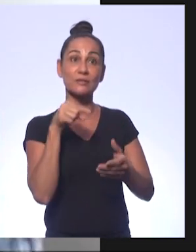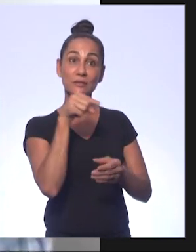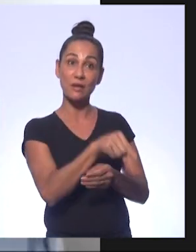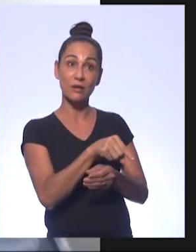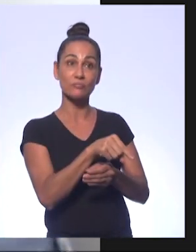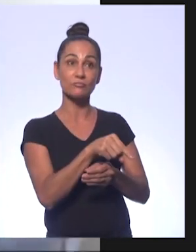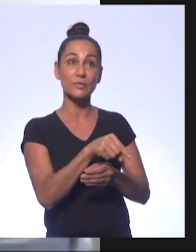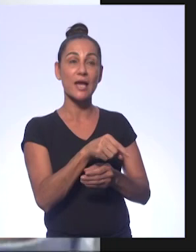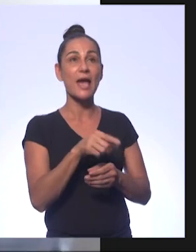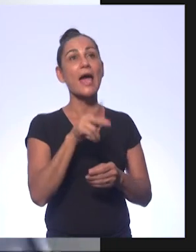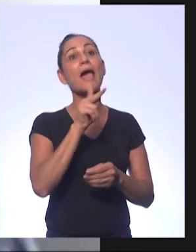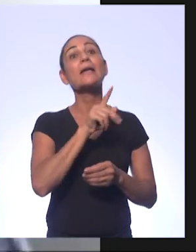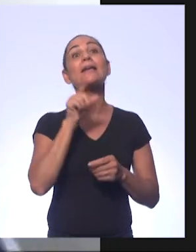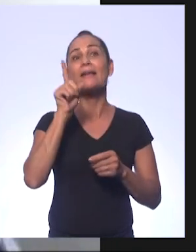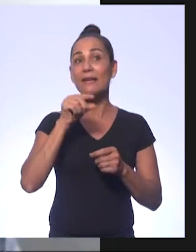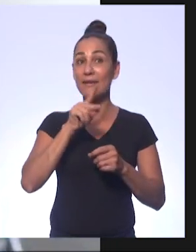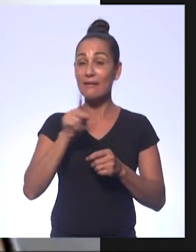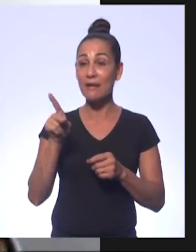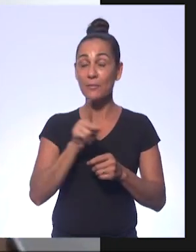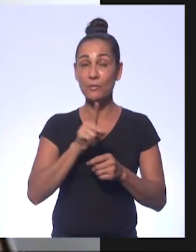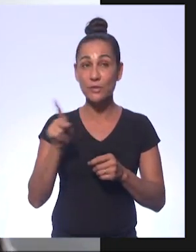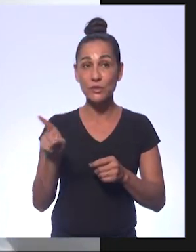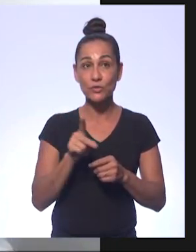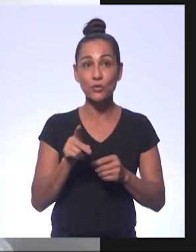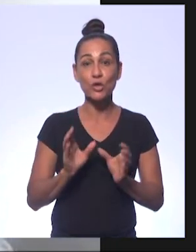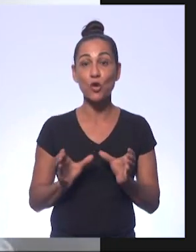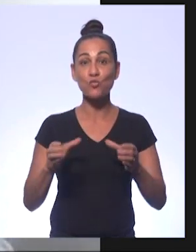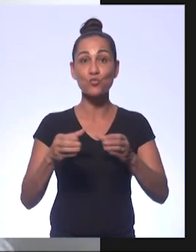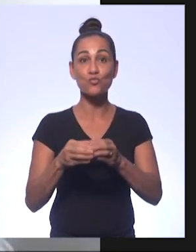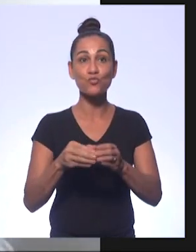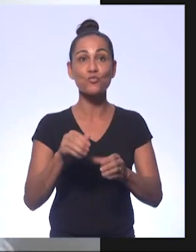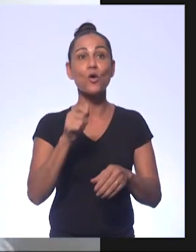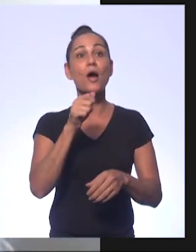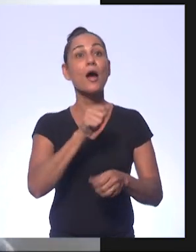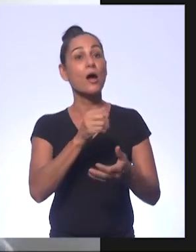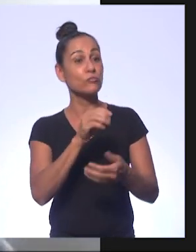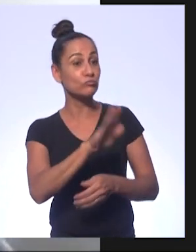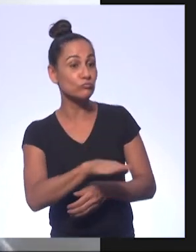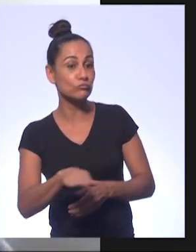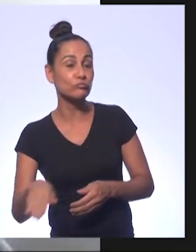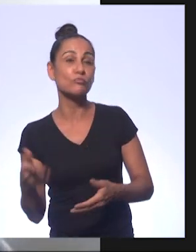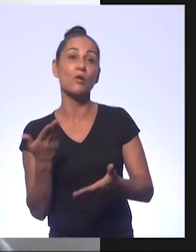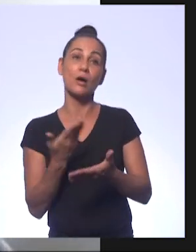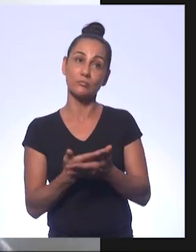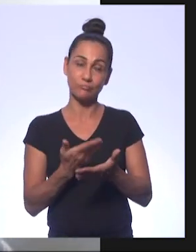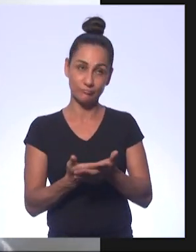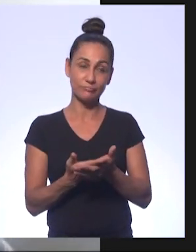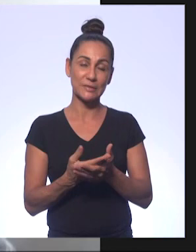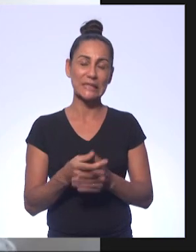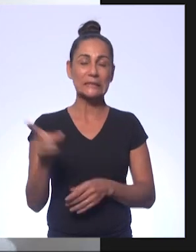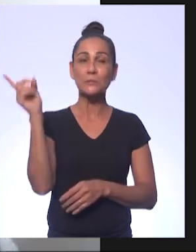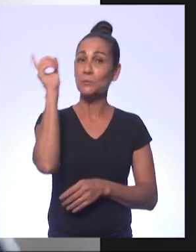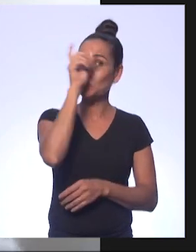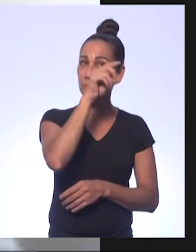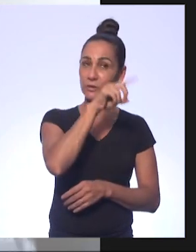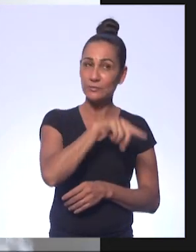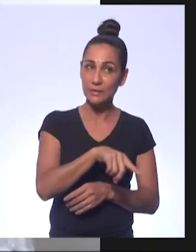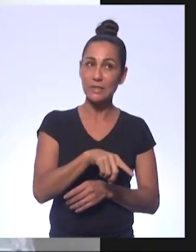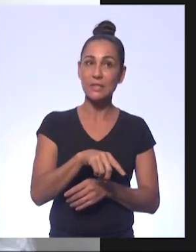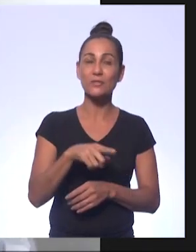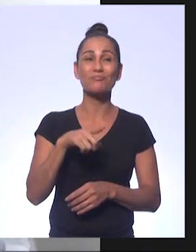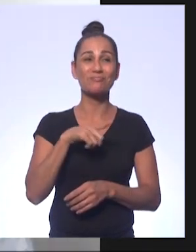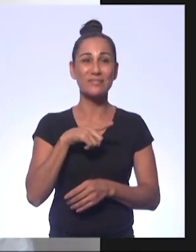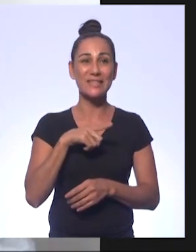aula? É a professora, é a turma e é o estudante. É muito difícil